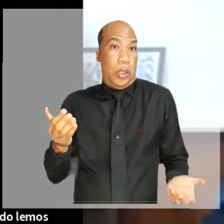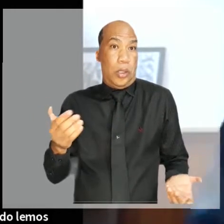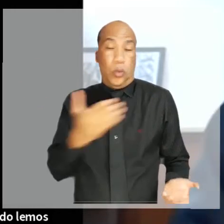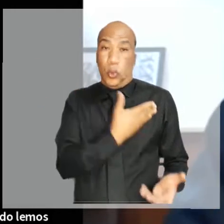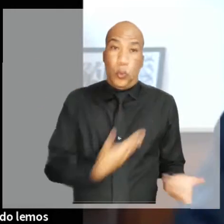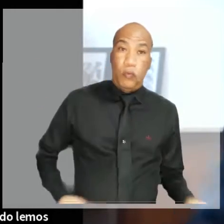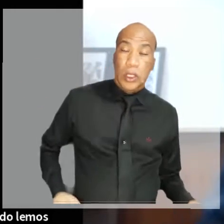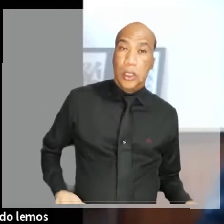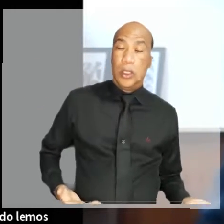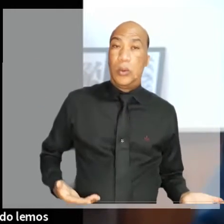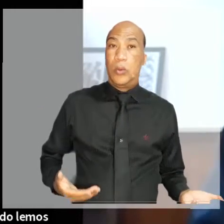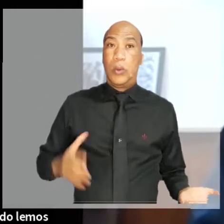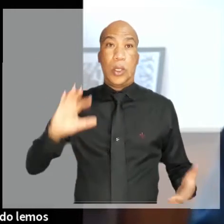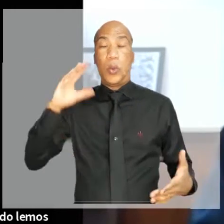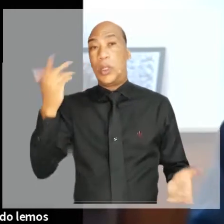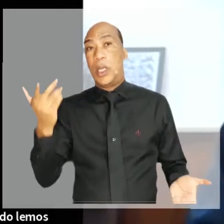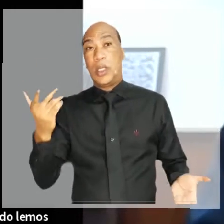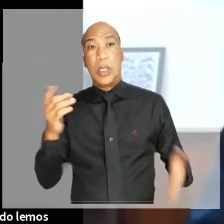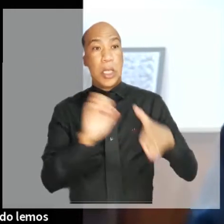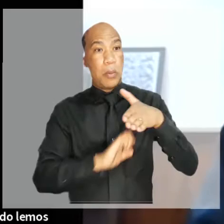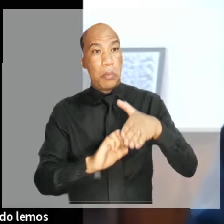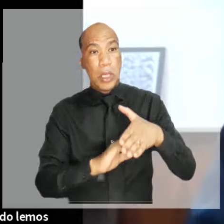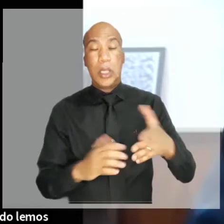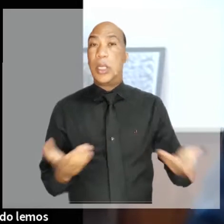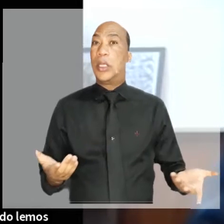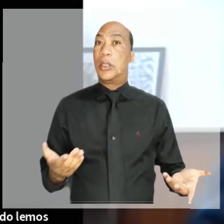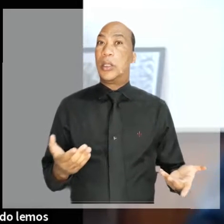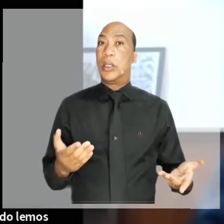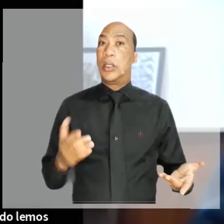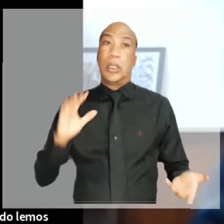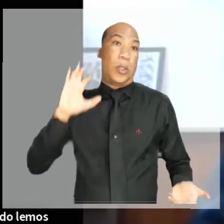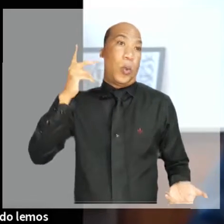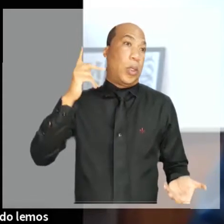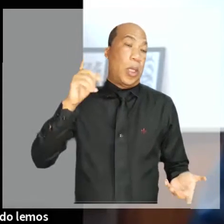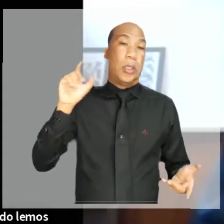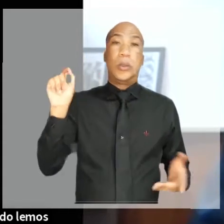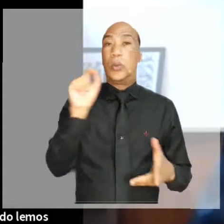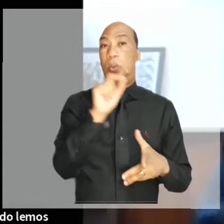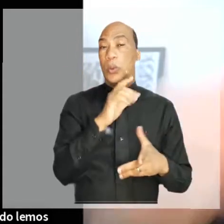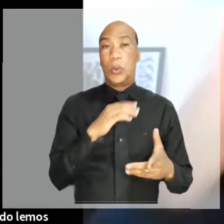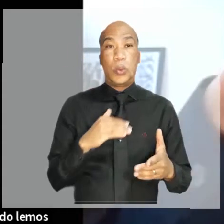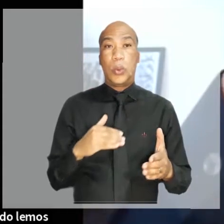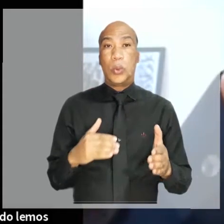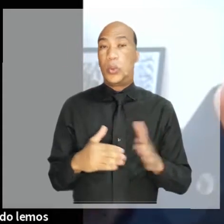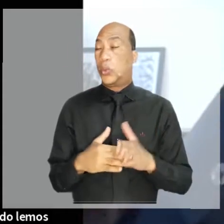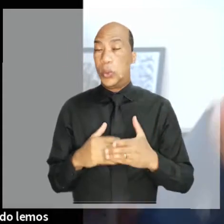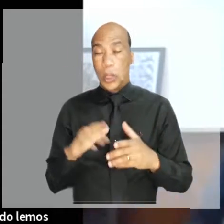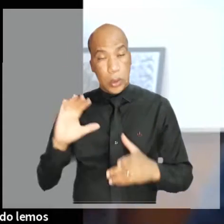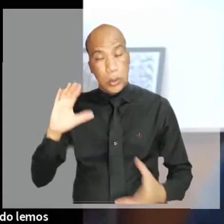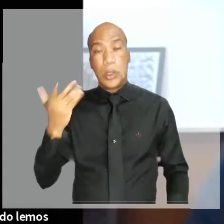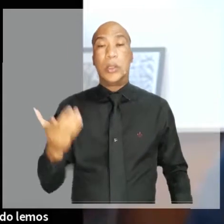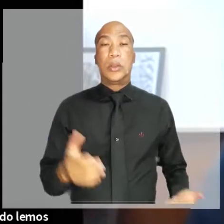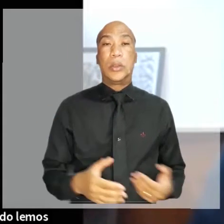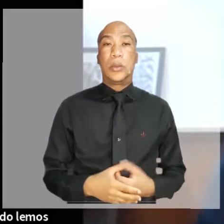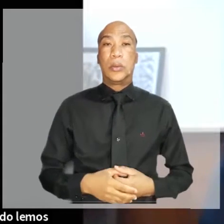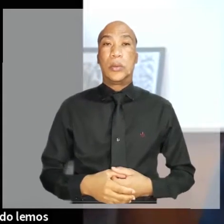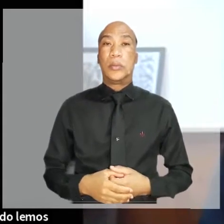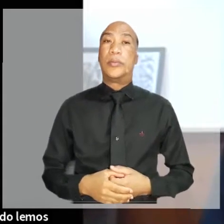as concessionárias de serviços públicos e, obviamente, com todas as empresas privadas. Então,